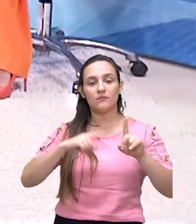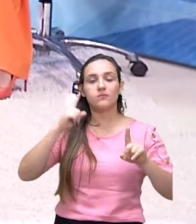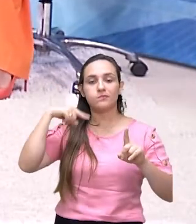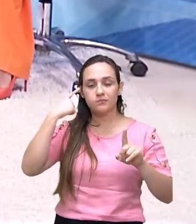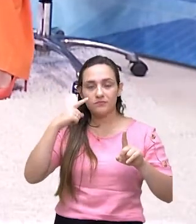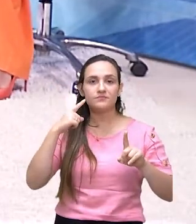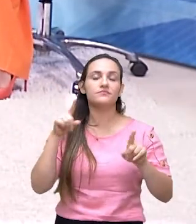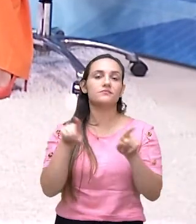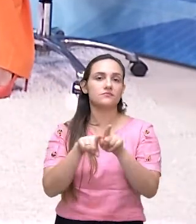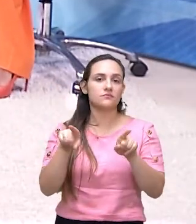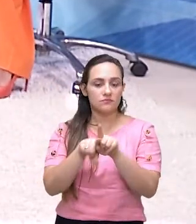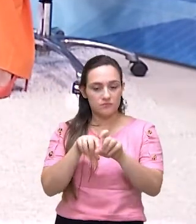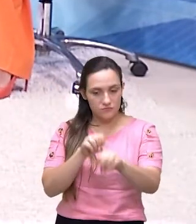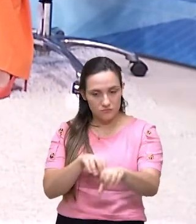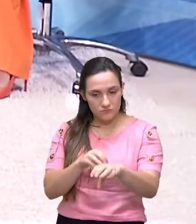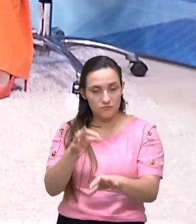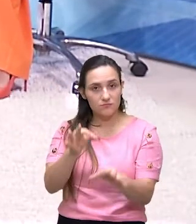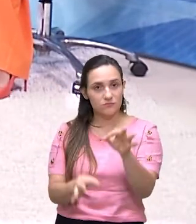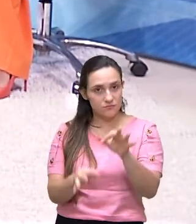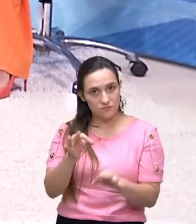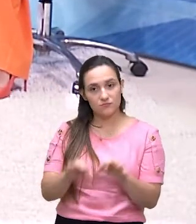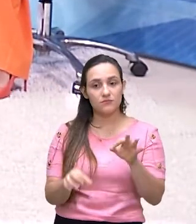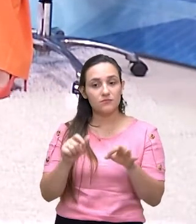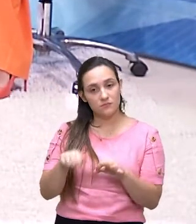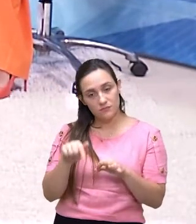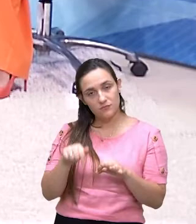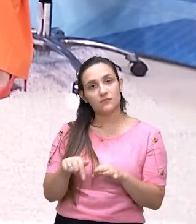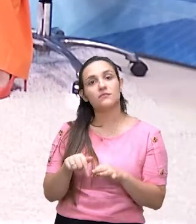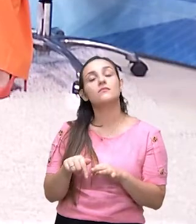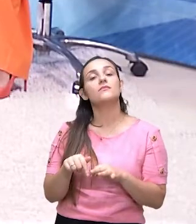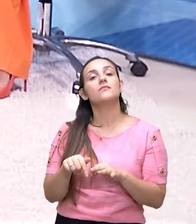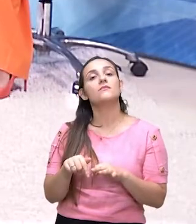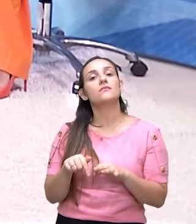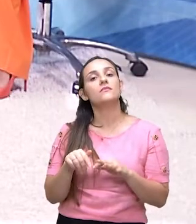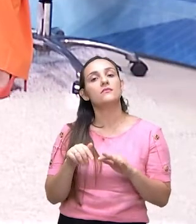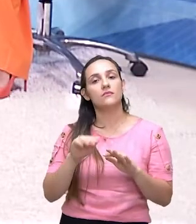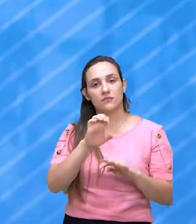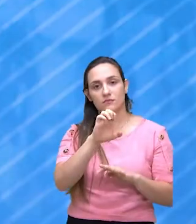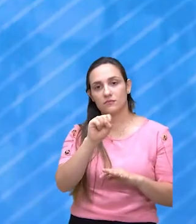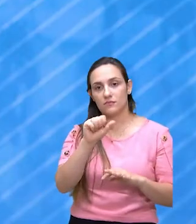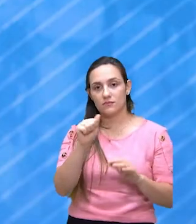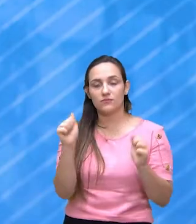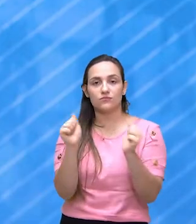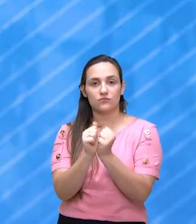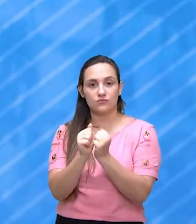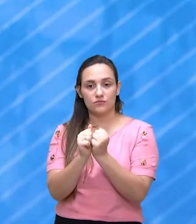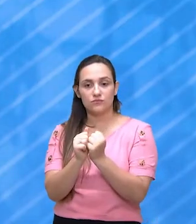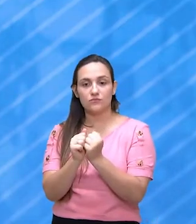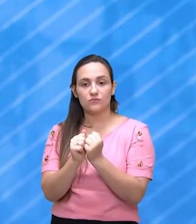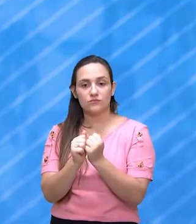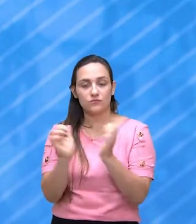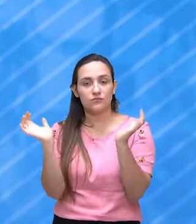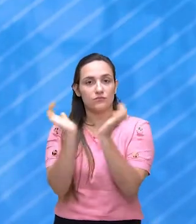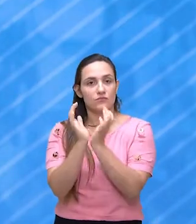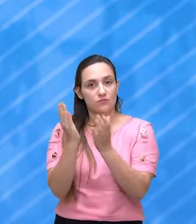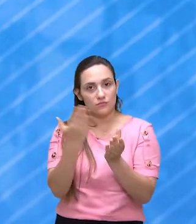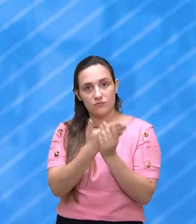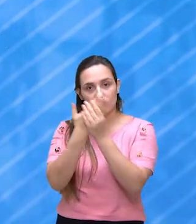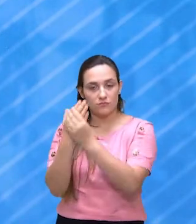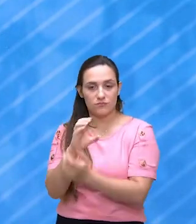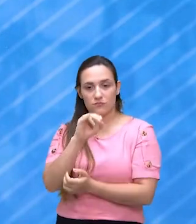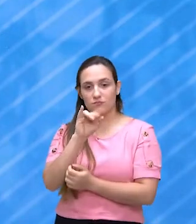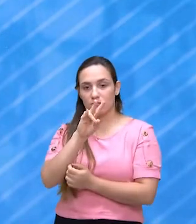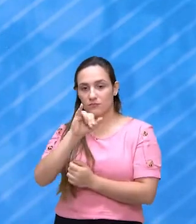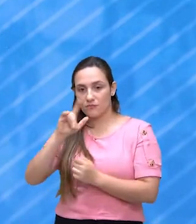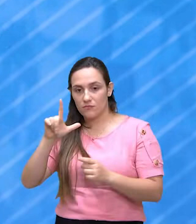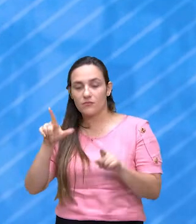que comemoramos o Dia do ensino jurídico a escola superior de advocacia do Mato Grosso do Sul em parceria com a comissão de processo